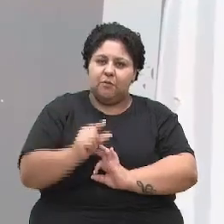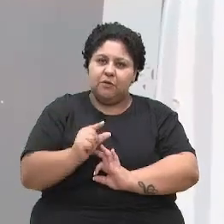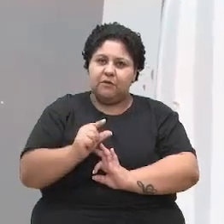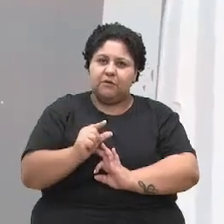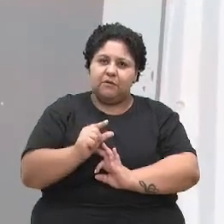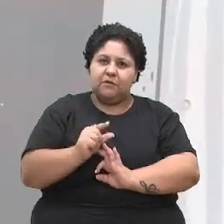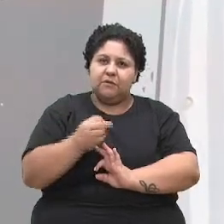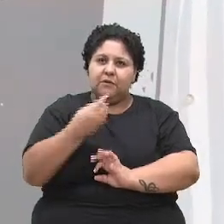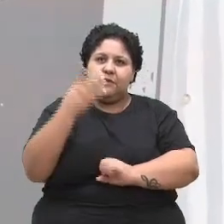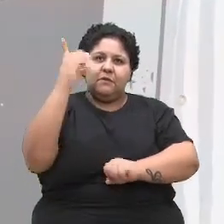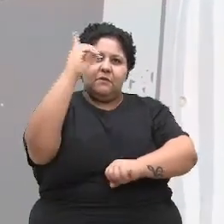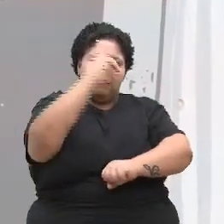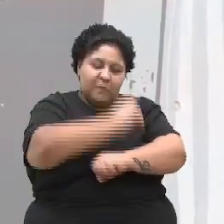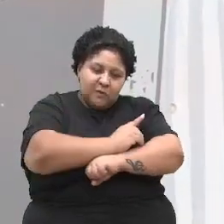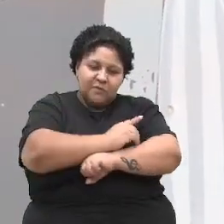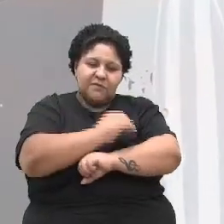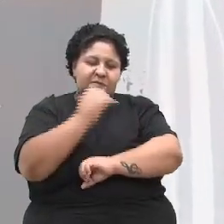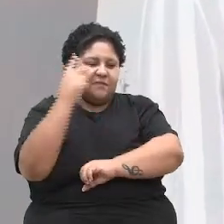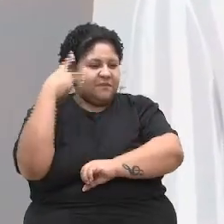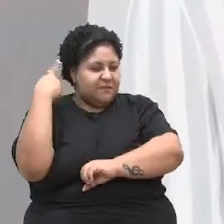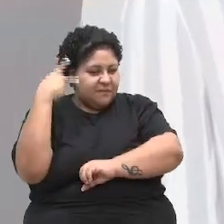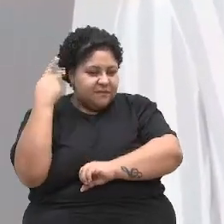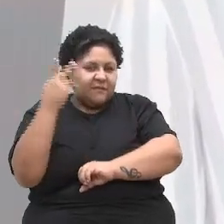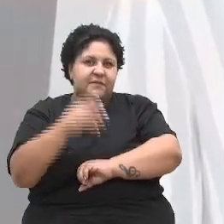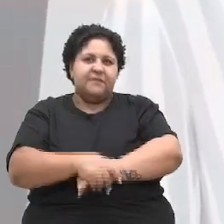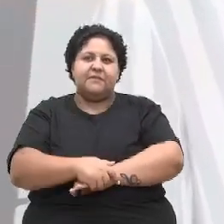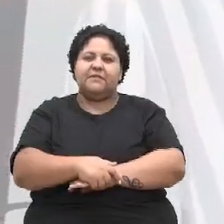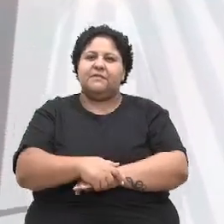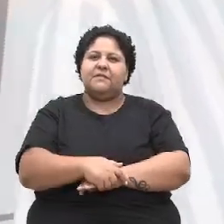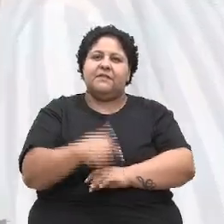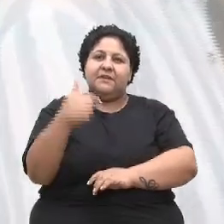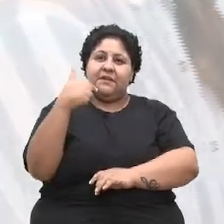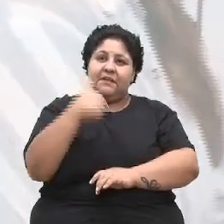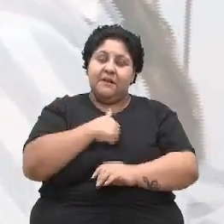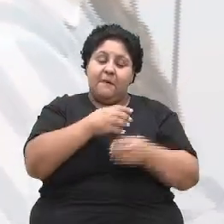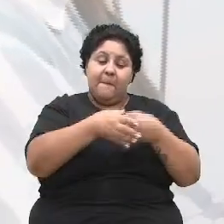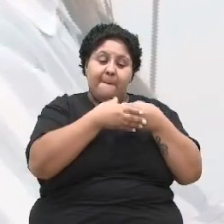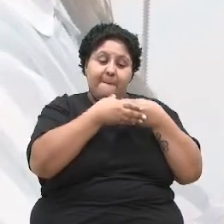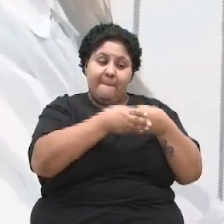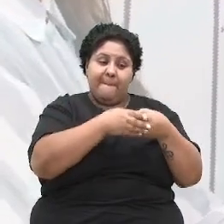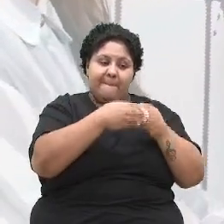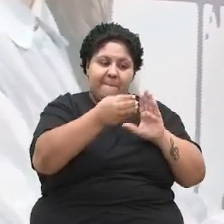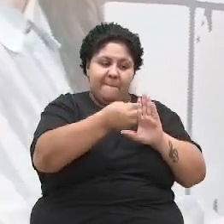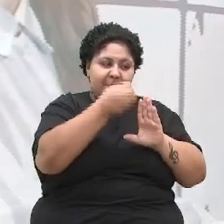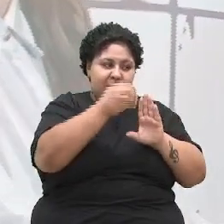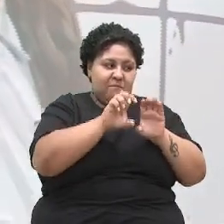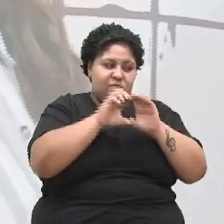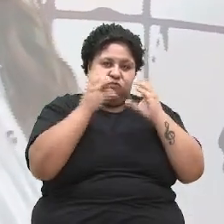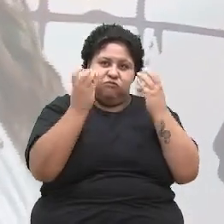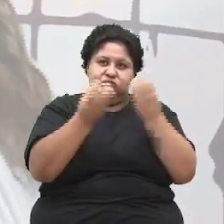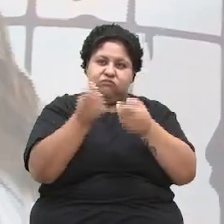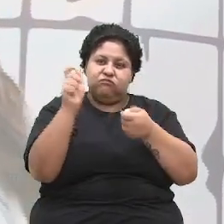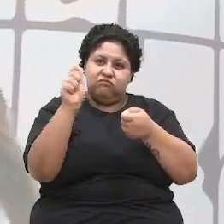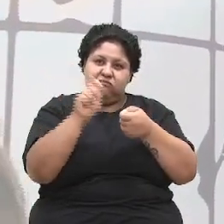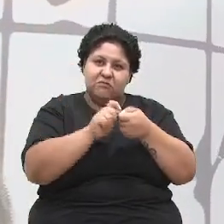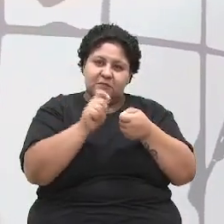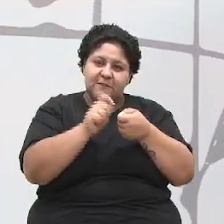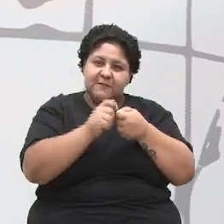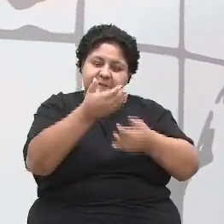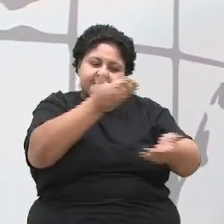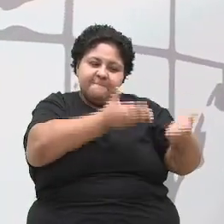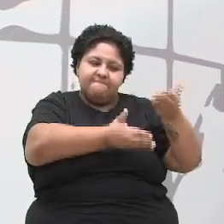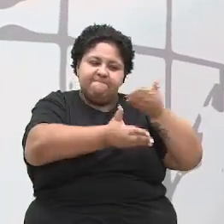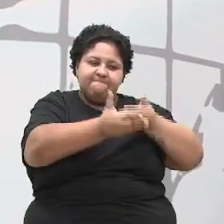Bom dia, vereador. Bom dia. Bom, a minha convivência no orçamento comunitário, fazendo a interlocução com os moradores,